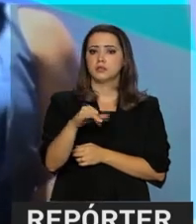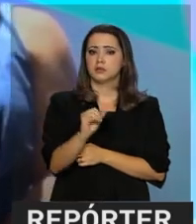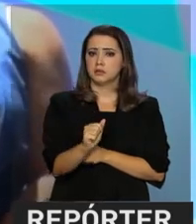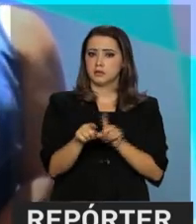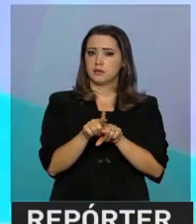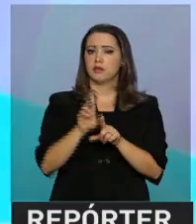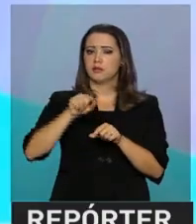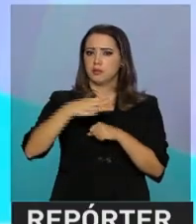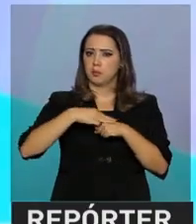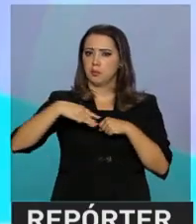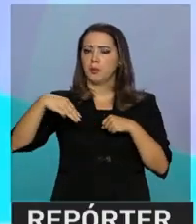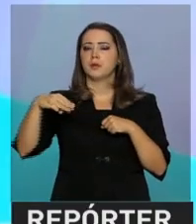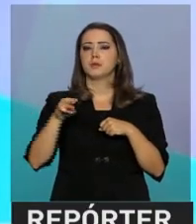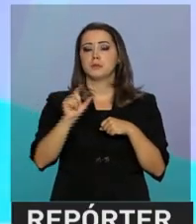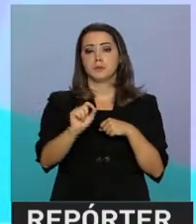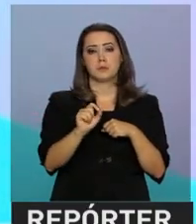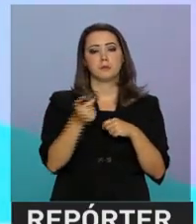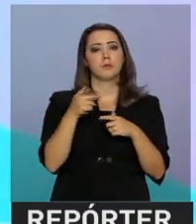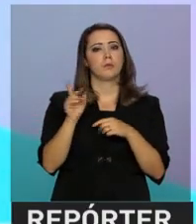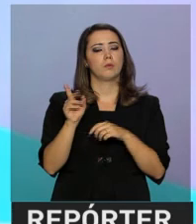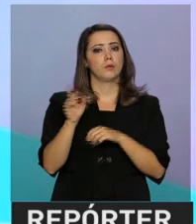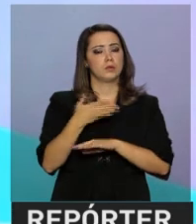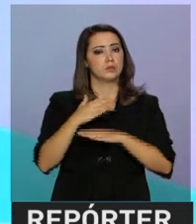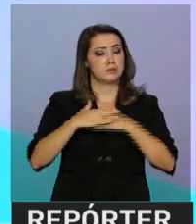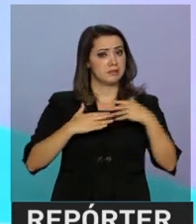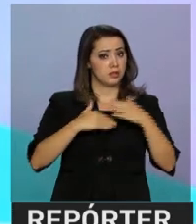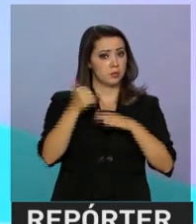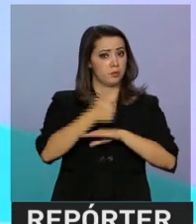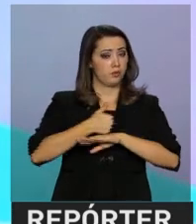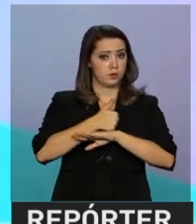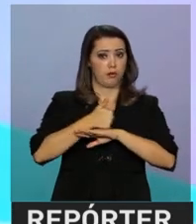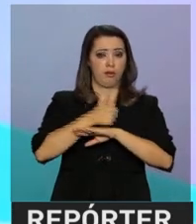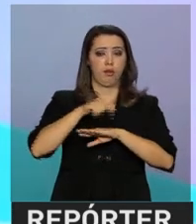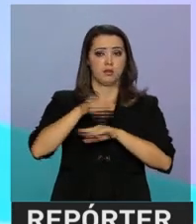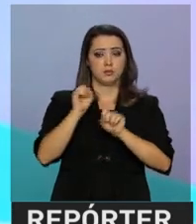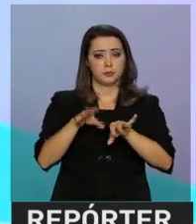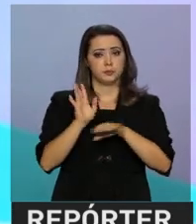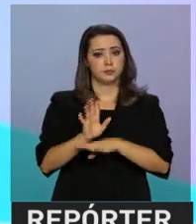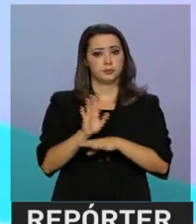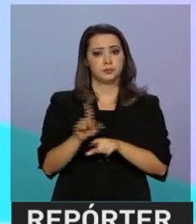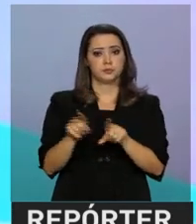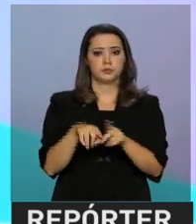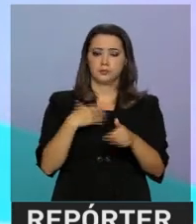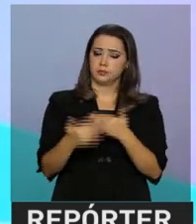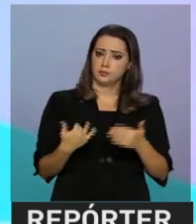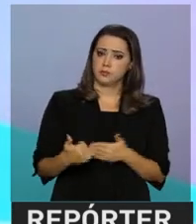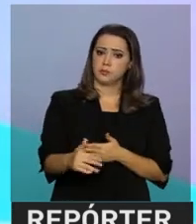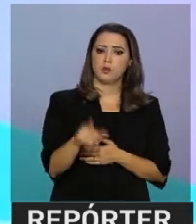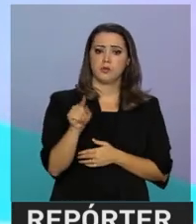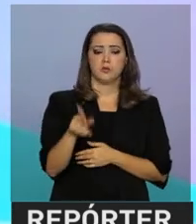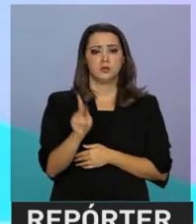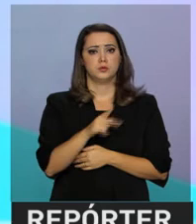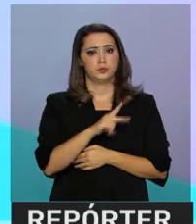mestrados profissionais. Nós vamos oferecer vários mestrados profissionais para apoiar o desenvolvimento